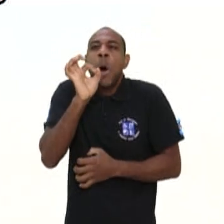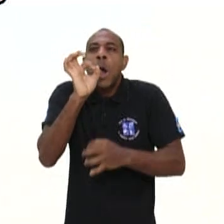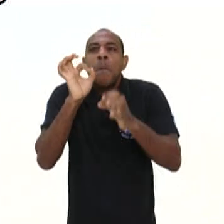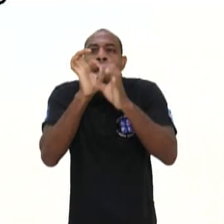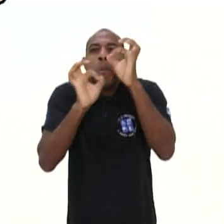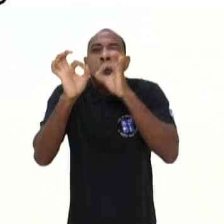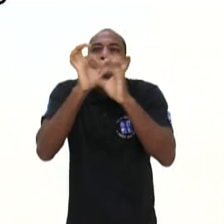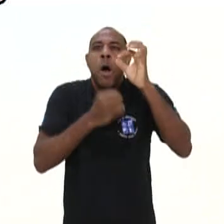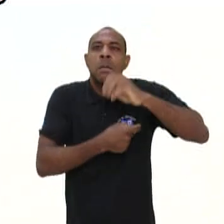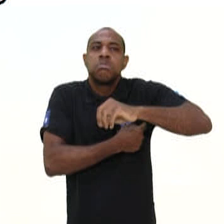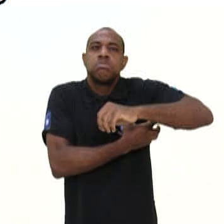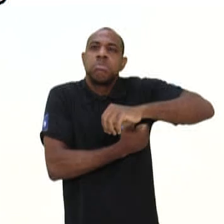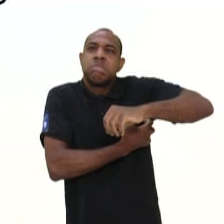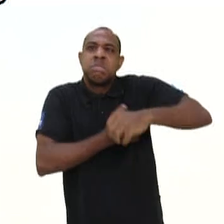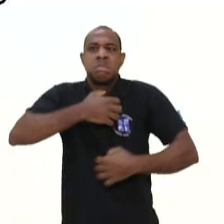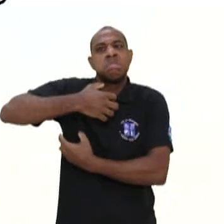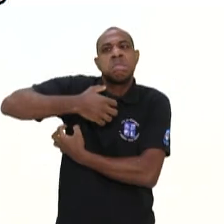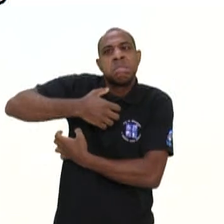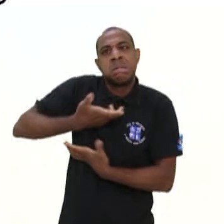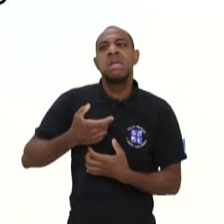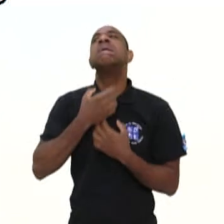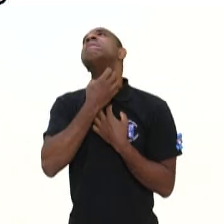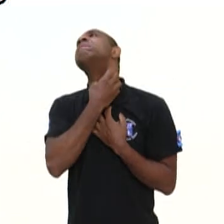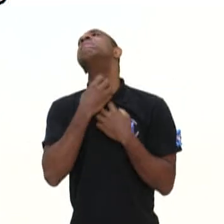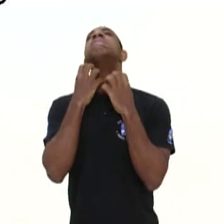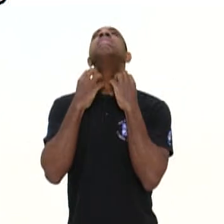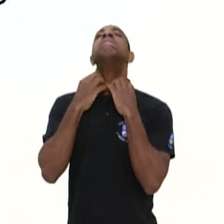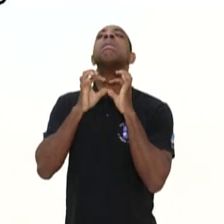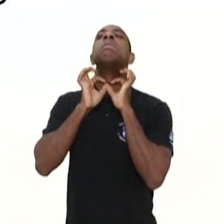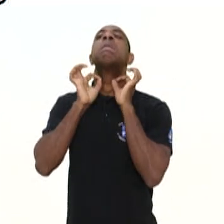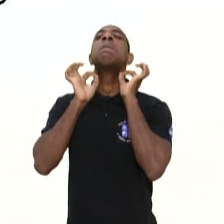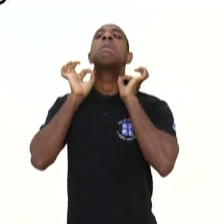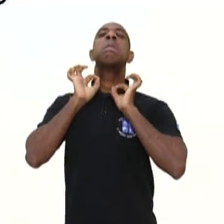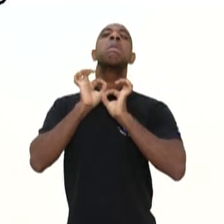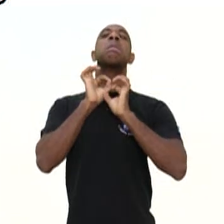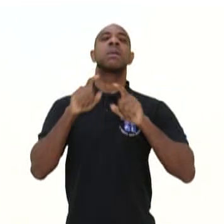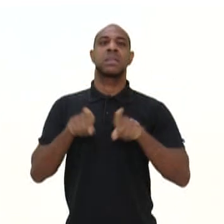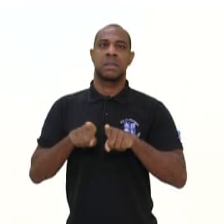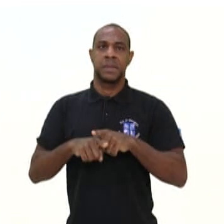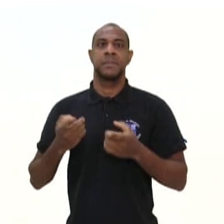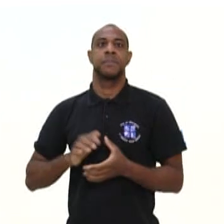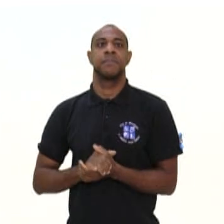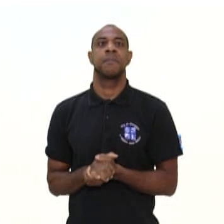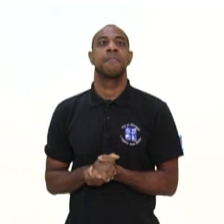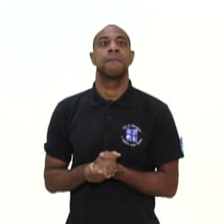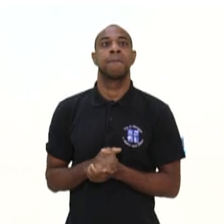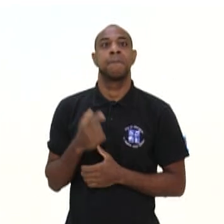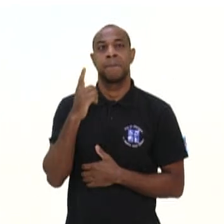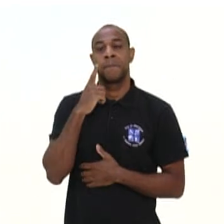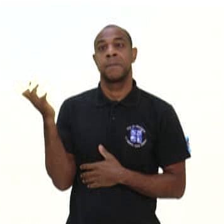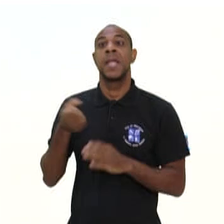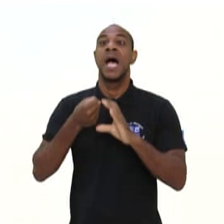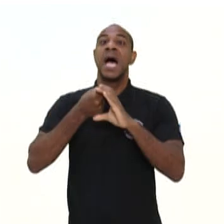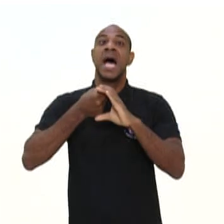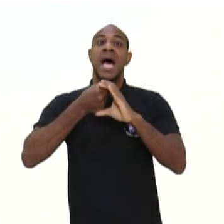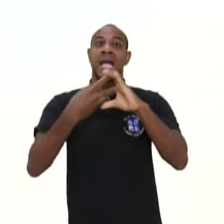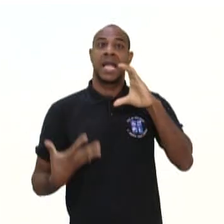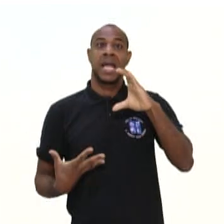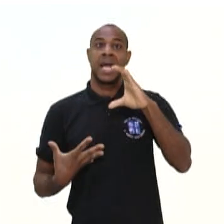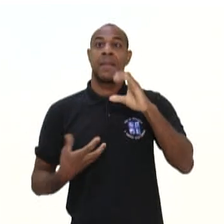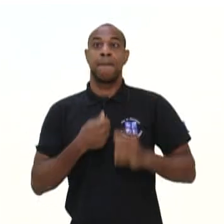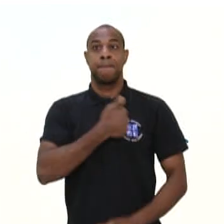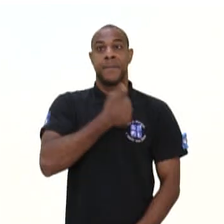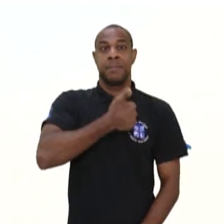pequenas bolas aqui que vão formando de gânglios, feridas indolores no local da inflamação. Uma característica da